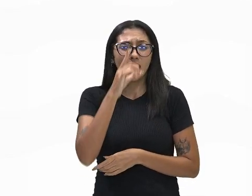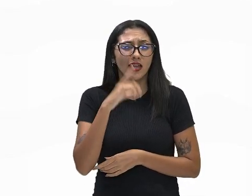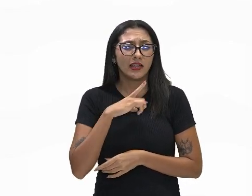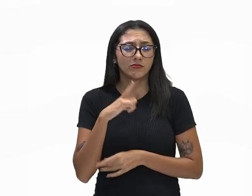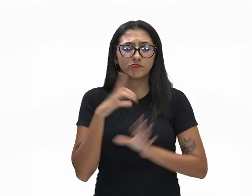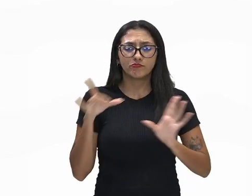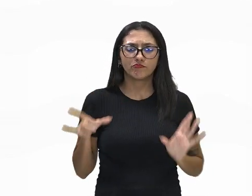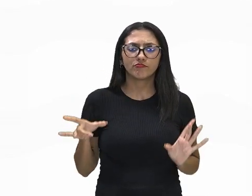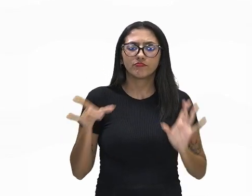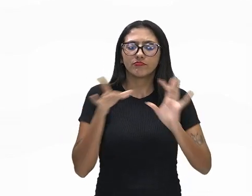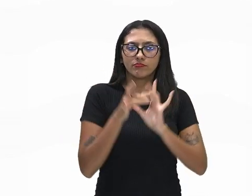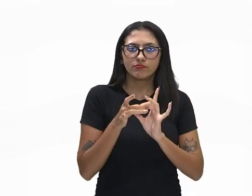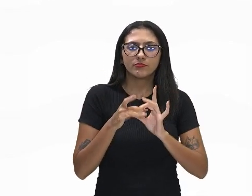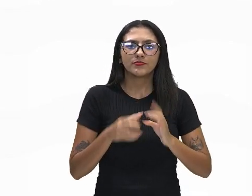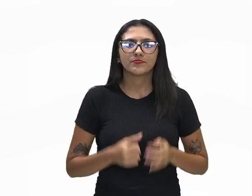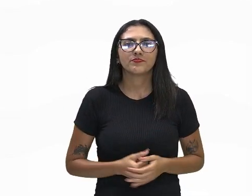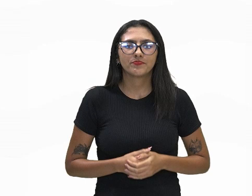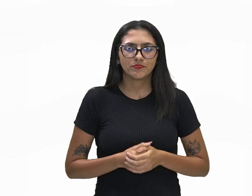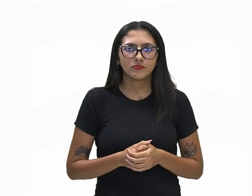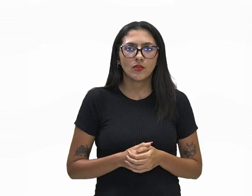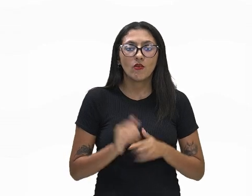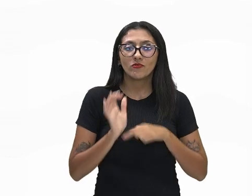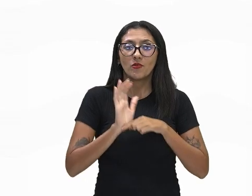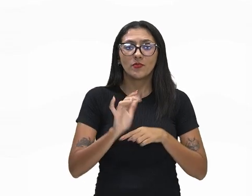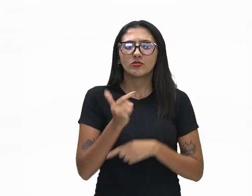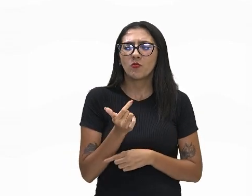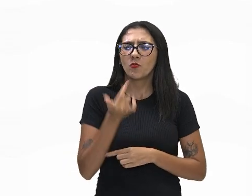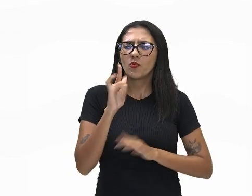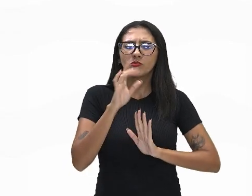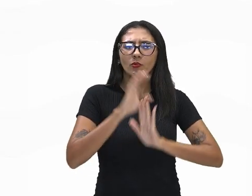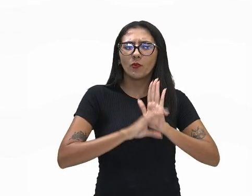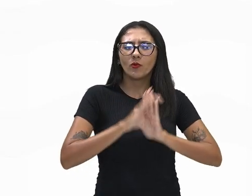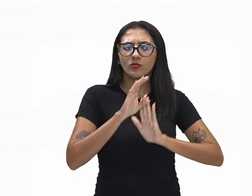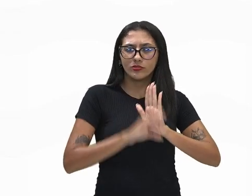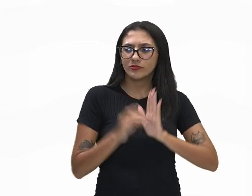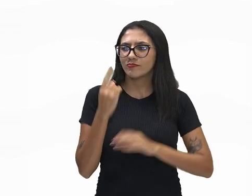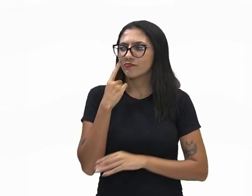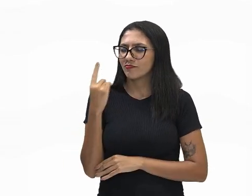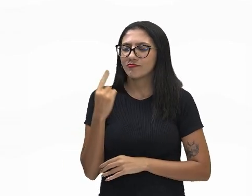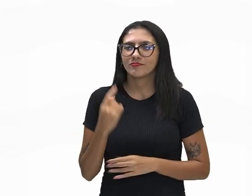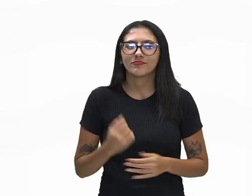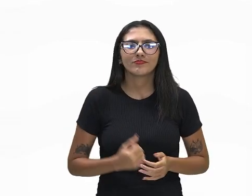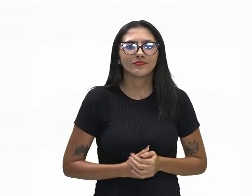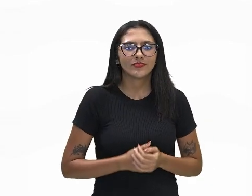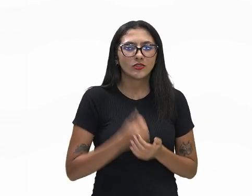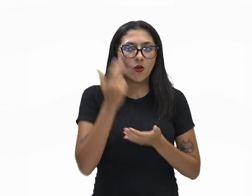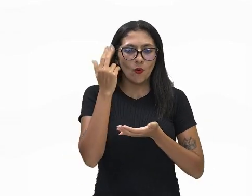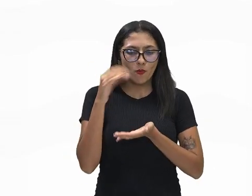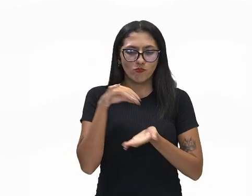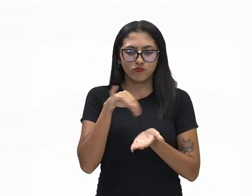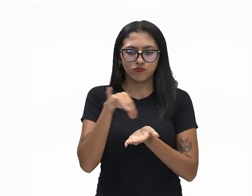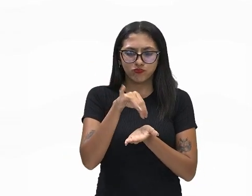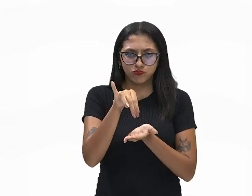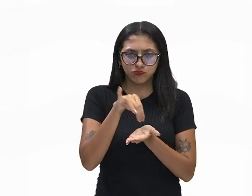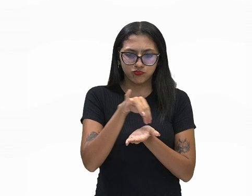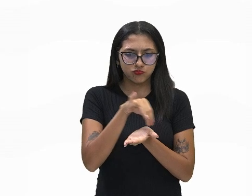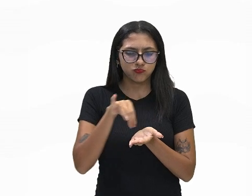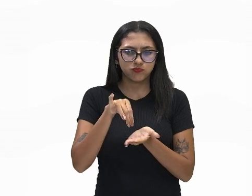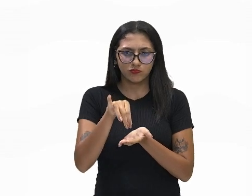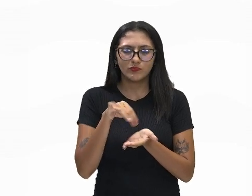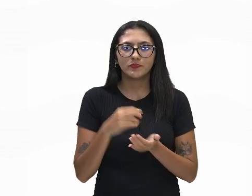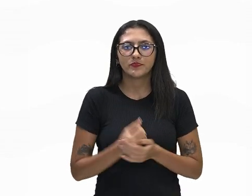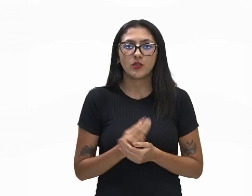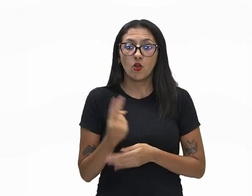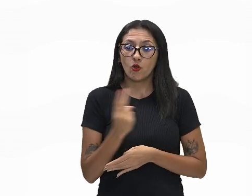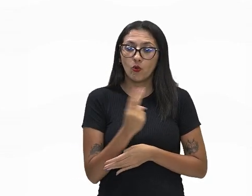si, eu vou trazer um outro conceito para vocês de um outro esporte, que é o xadrez. É um esporte de 2 jogadores,